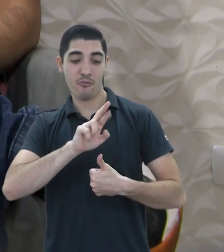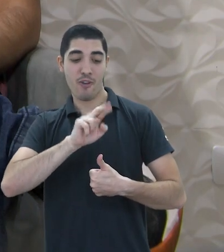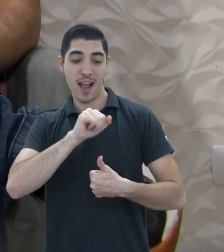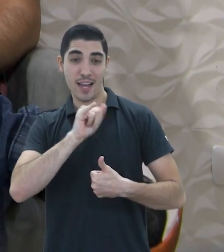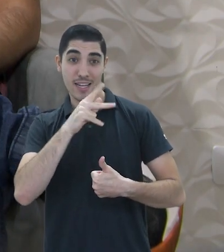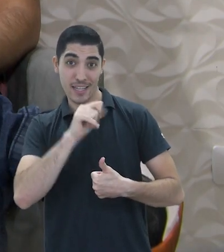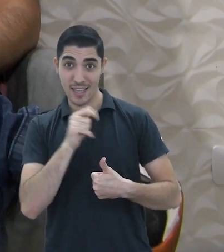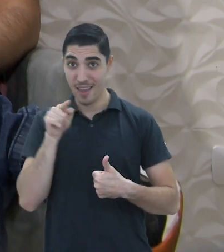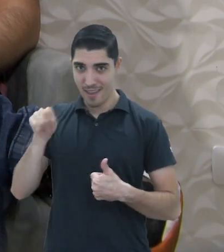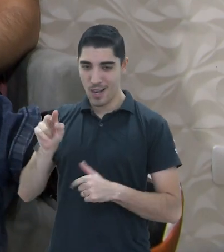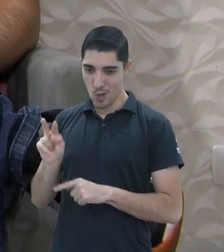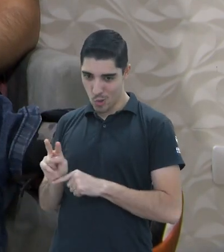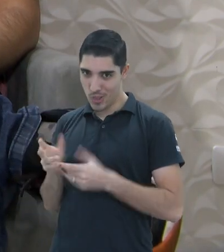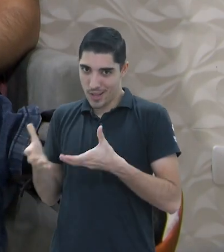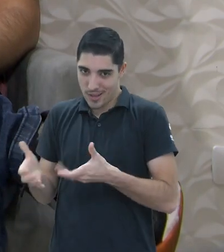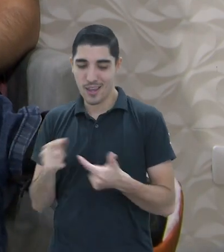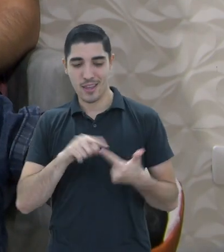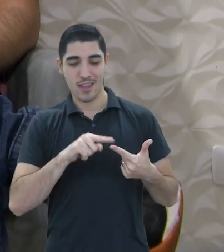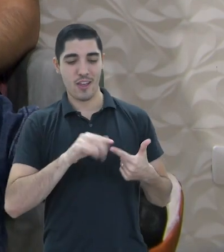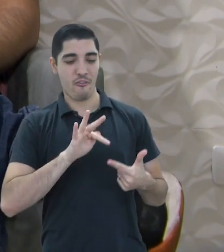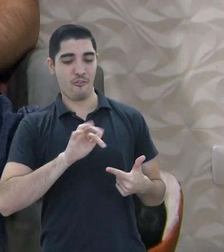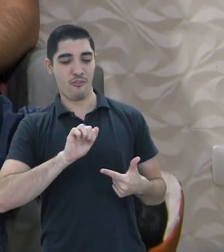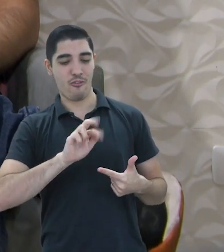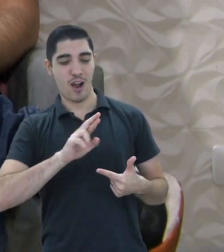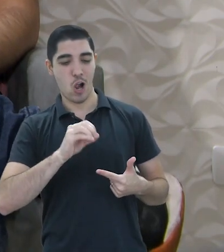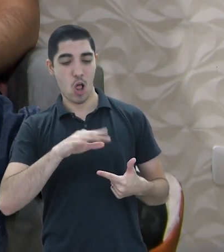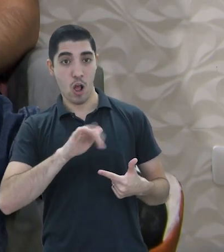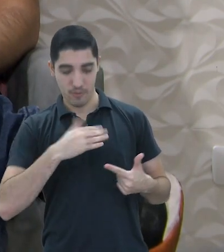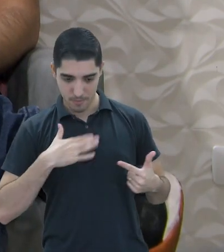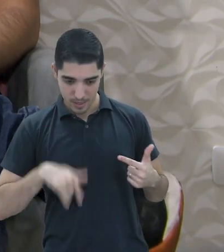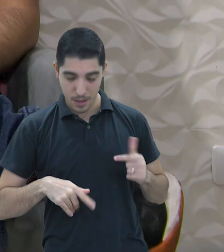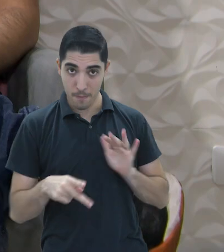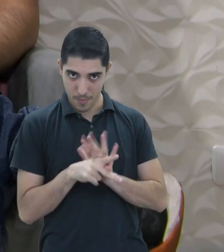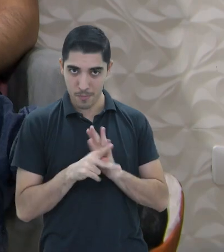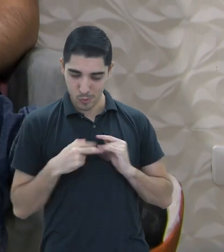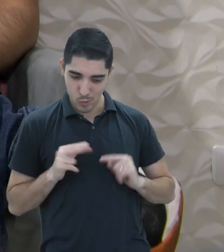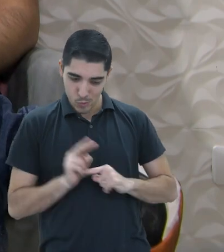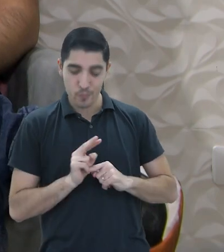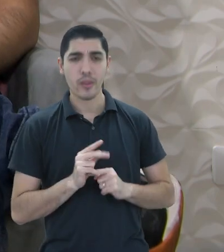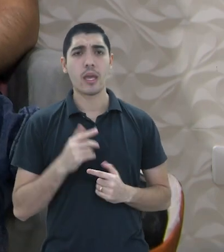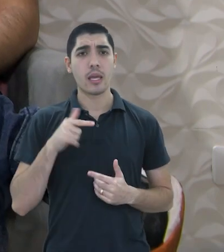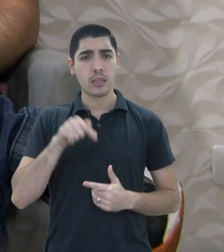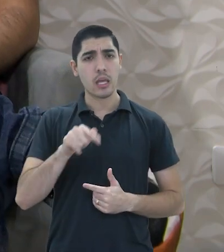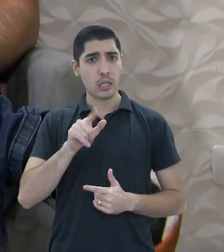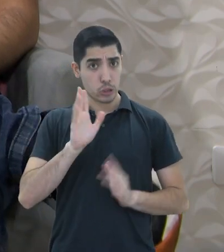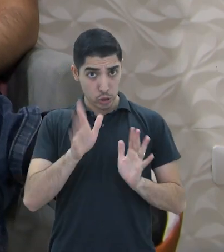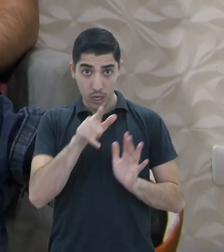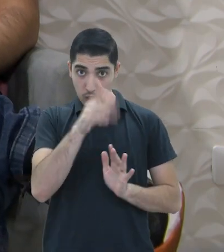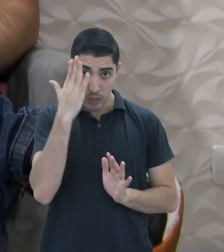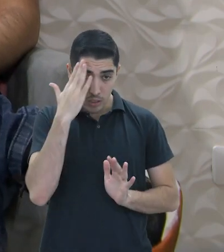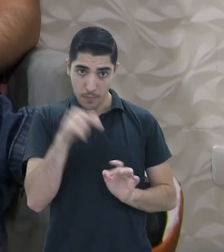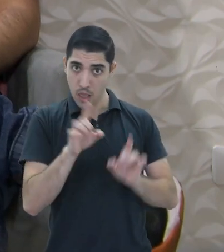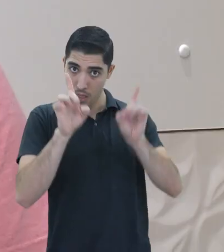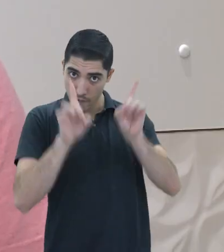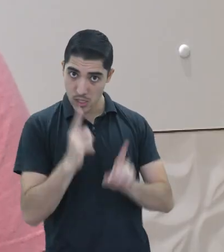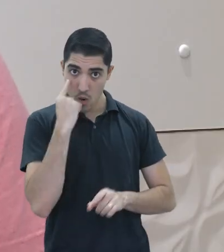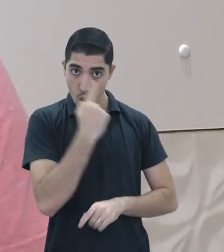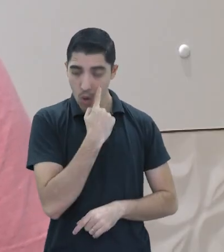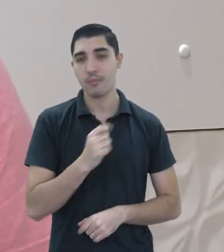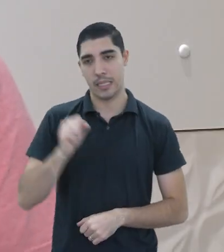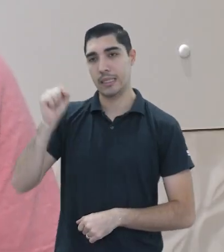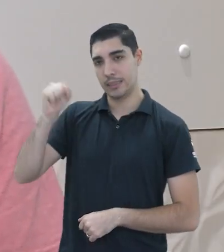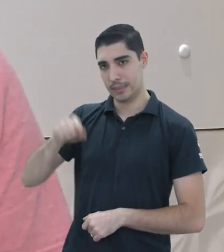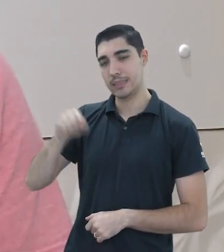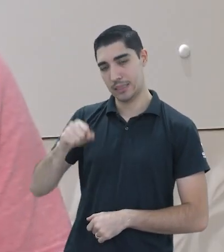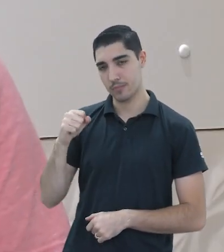aqui comigo, sabendo que elas eram pets com deficiência, né? Deficiência visual, não é isso? Isso mesmo, isso mesmo. Eu e minha